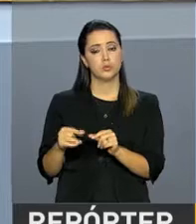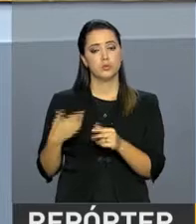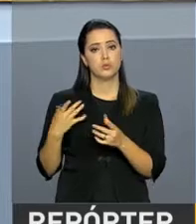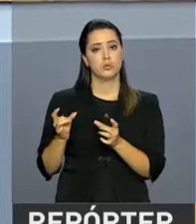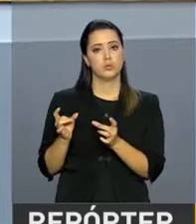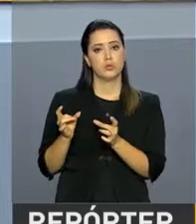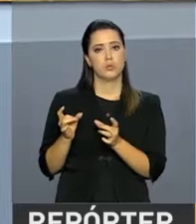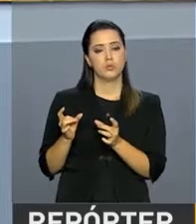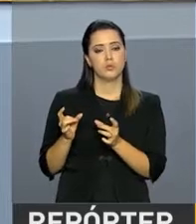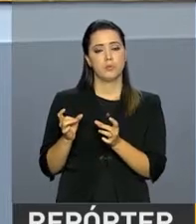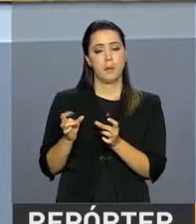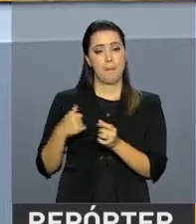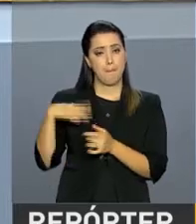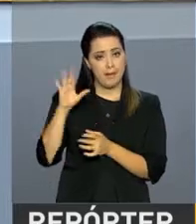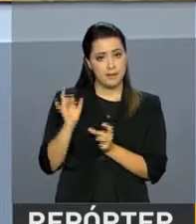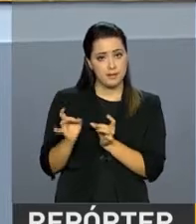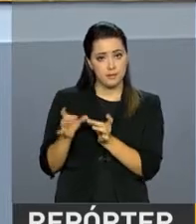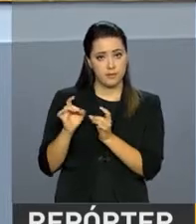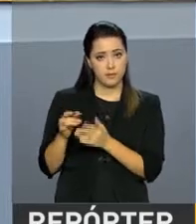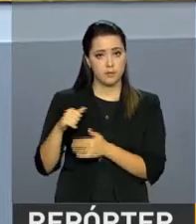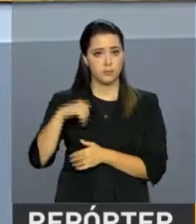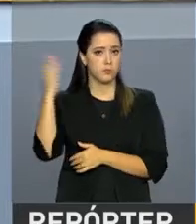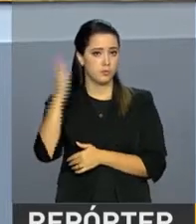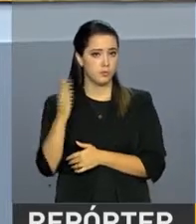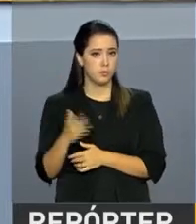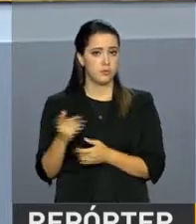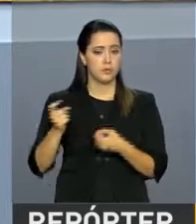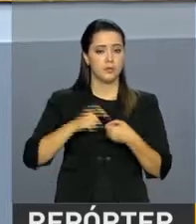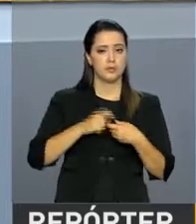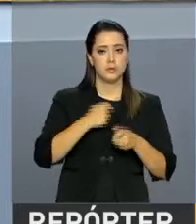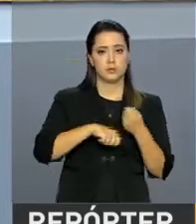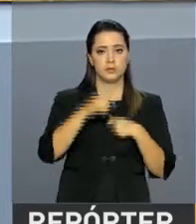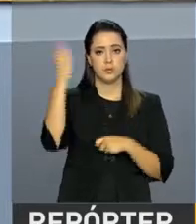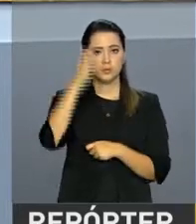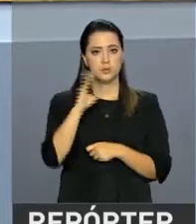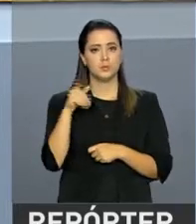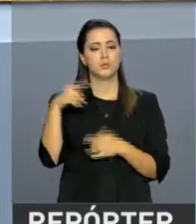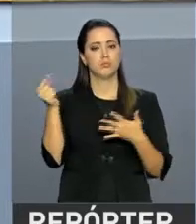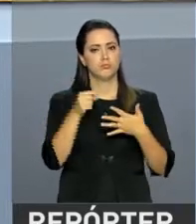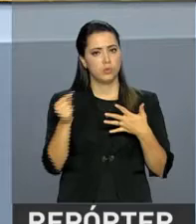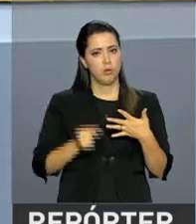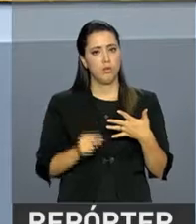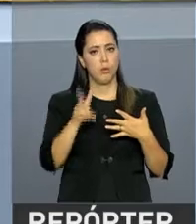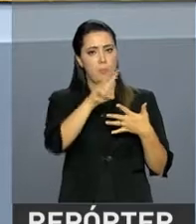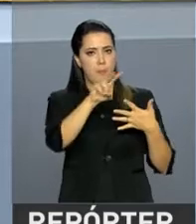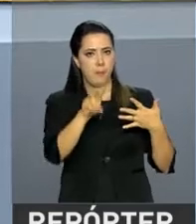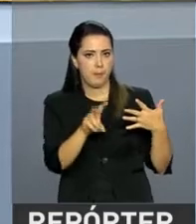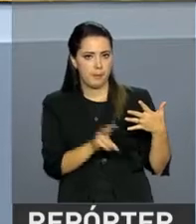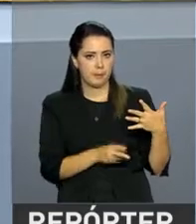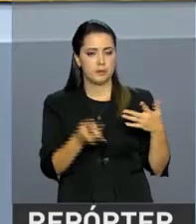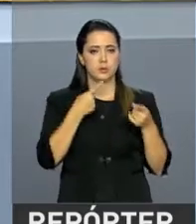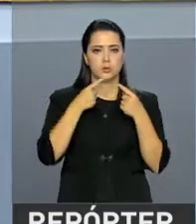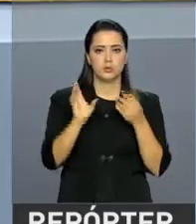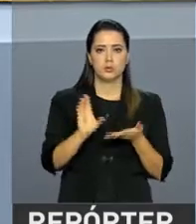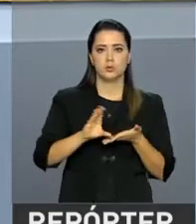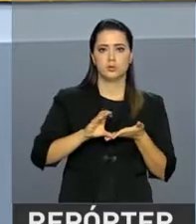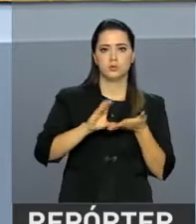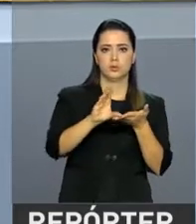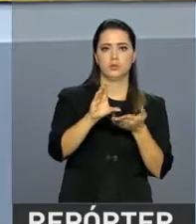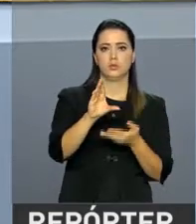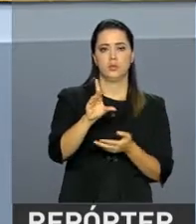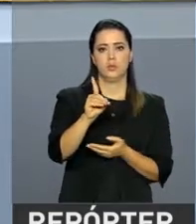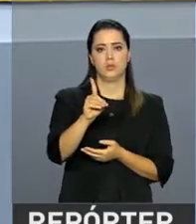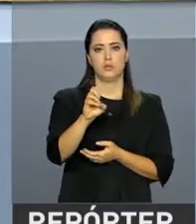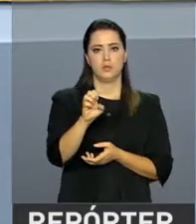às exportações e a recuperação da economia brasileira foram alguns dos assuntos discutidos hoje na reunião do Conselho